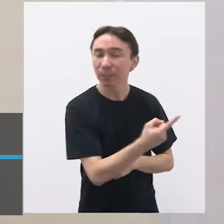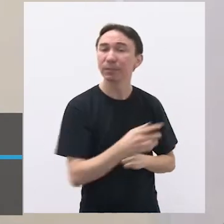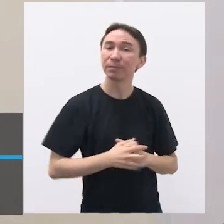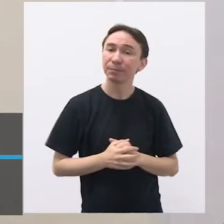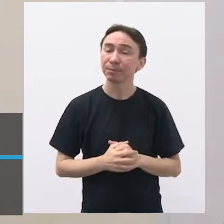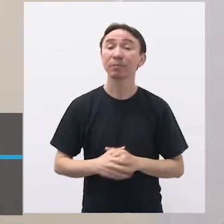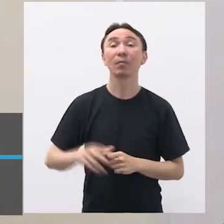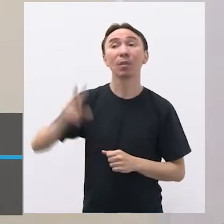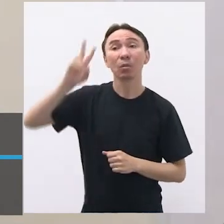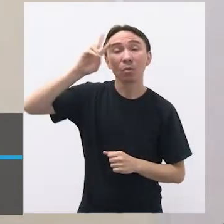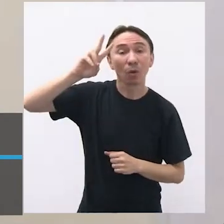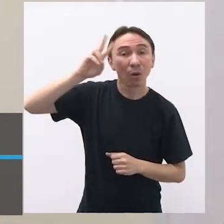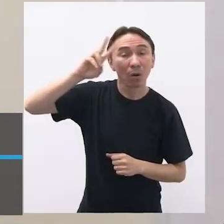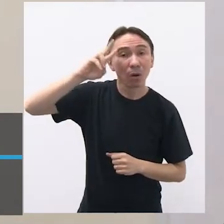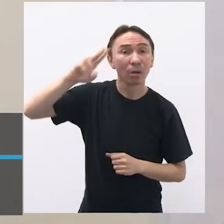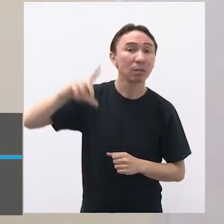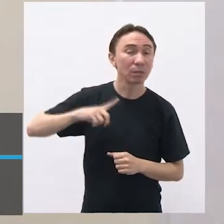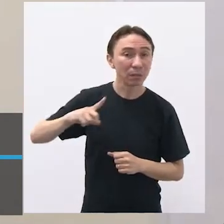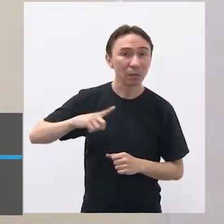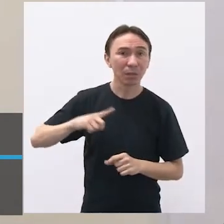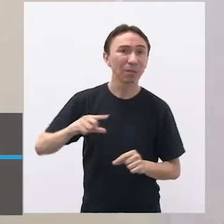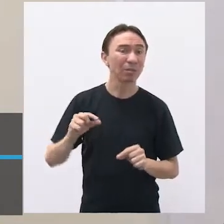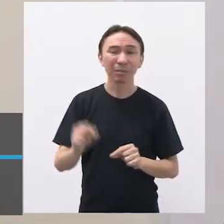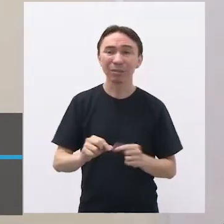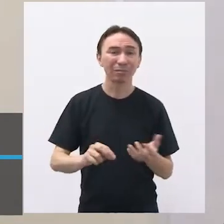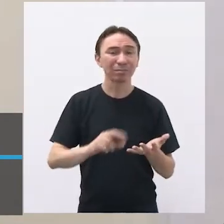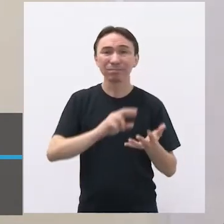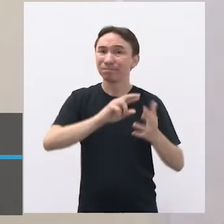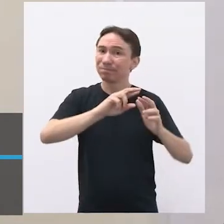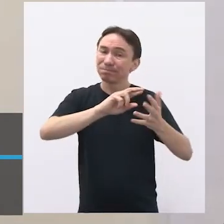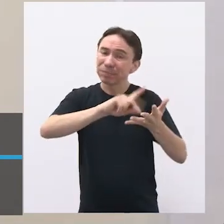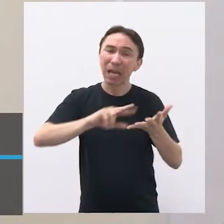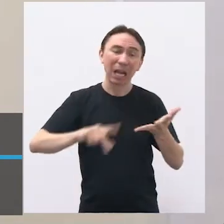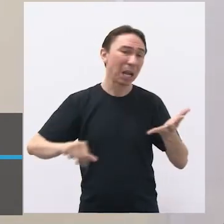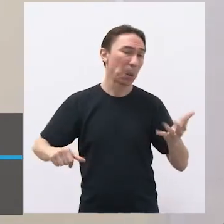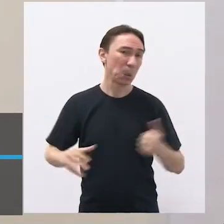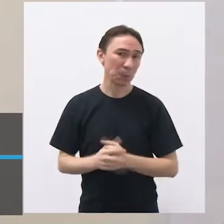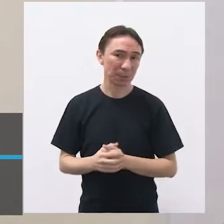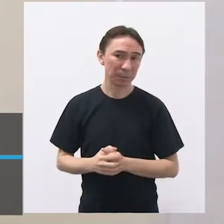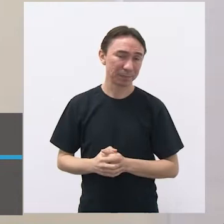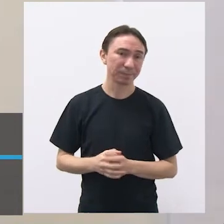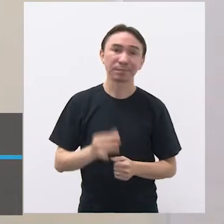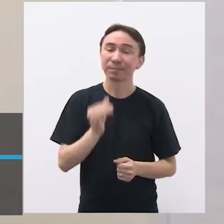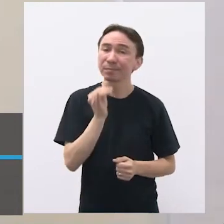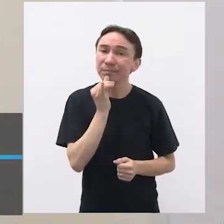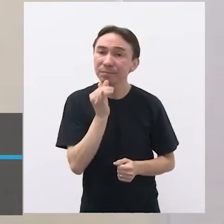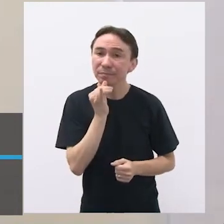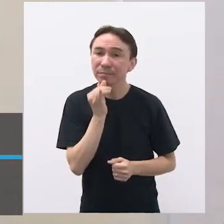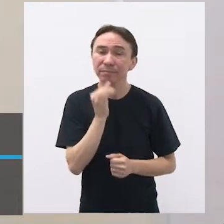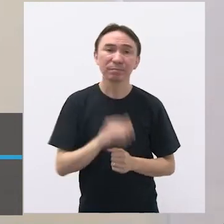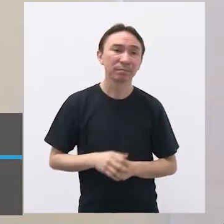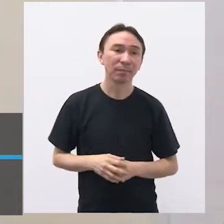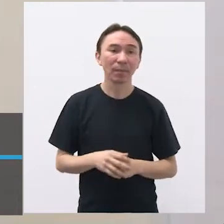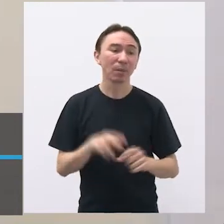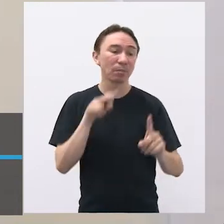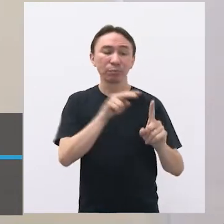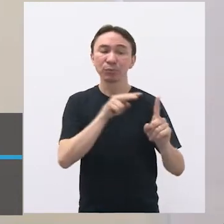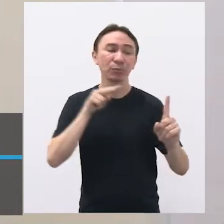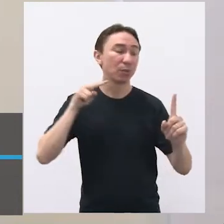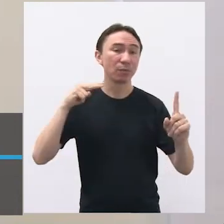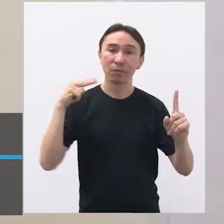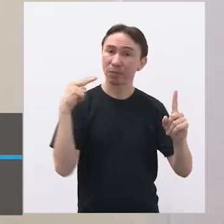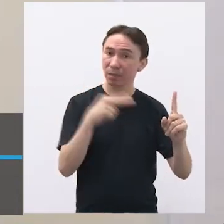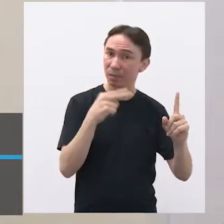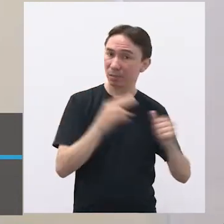ser contada do ponto de vista de quem você quer ouvir, né? Se a gente considerar o que